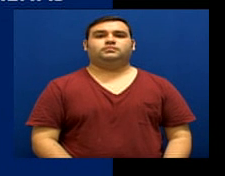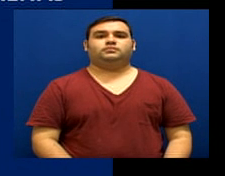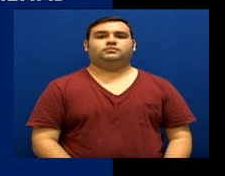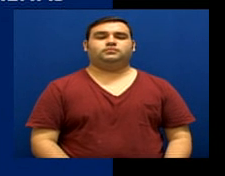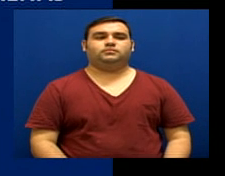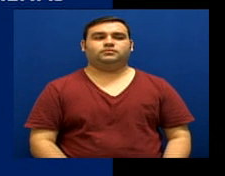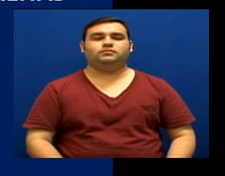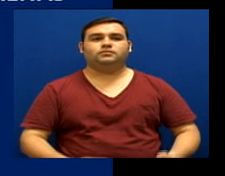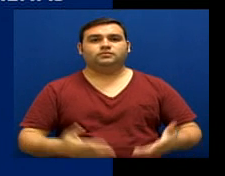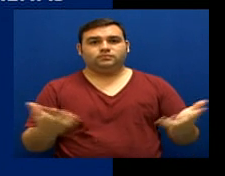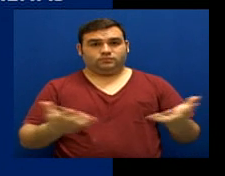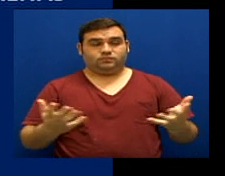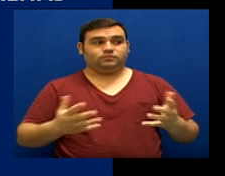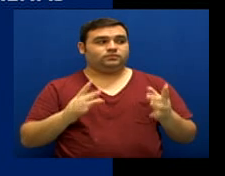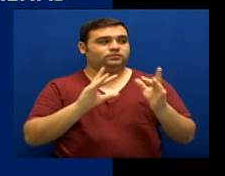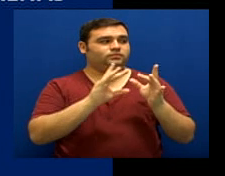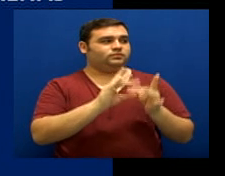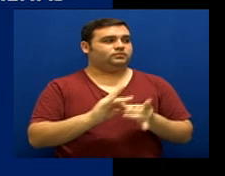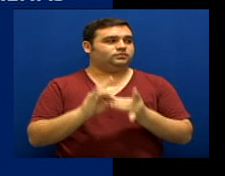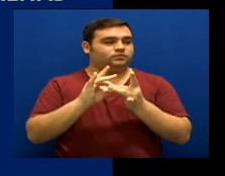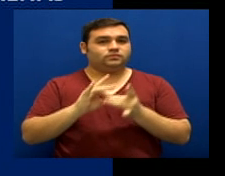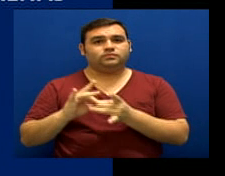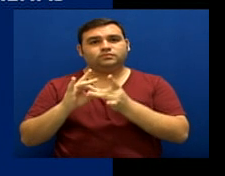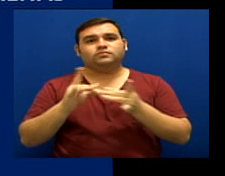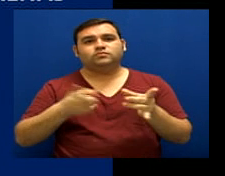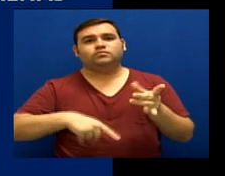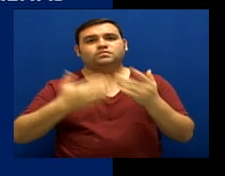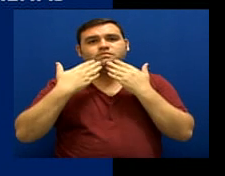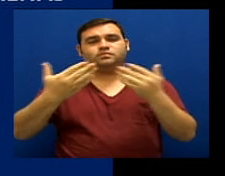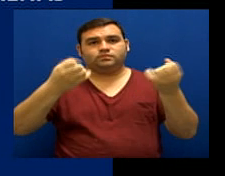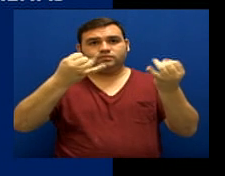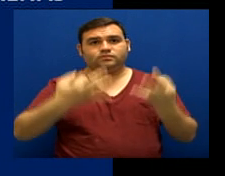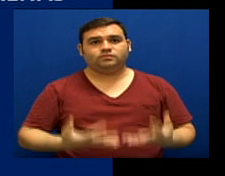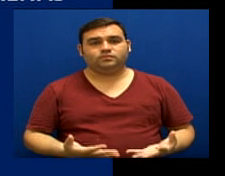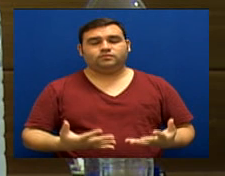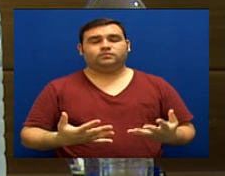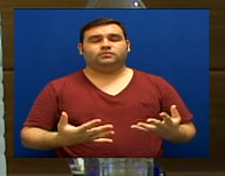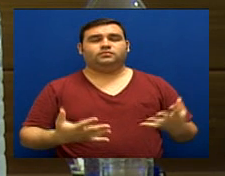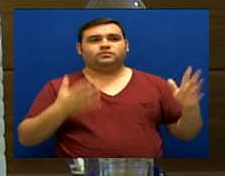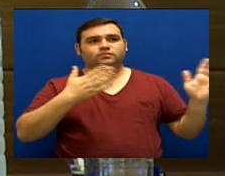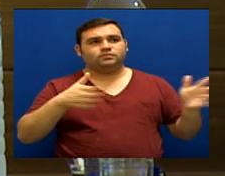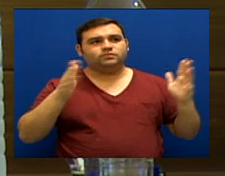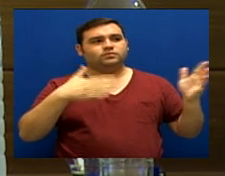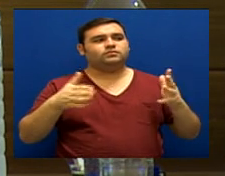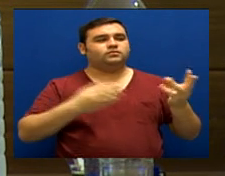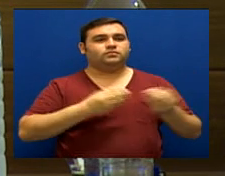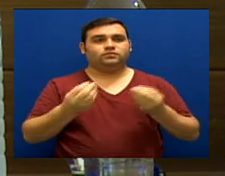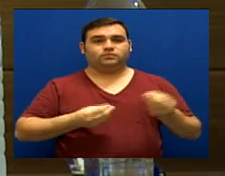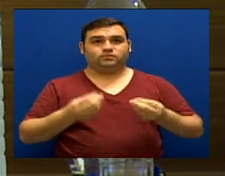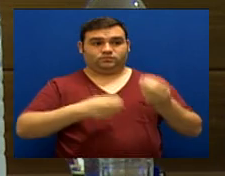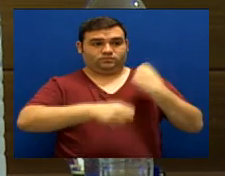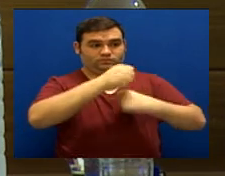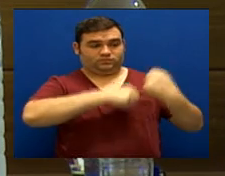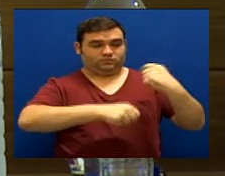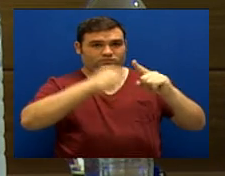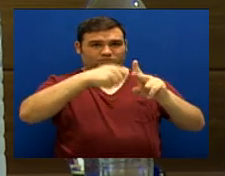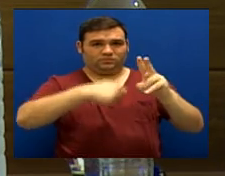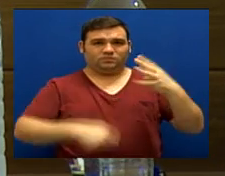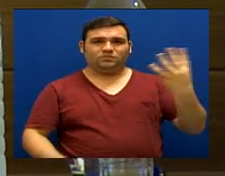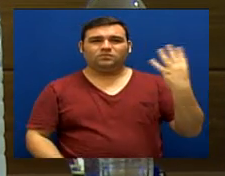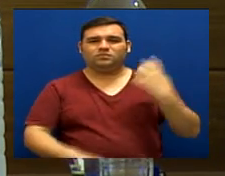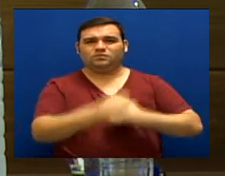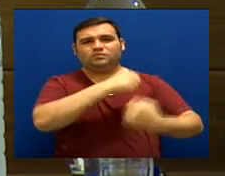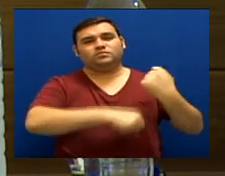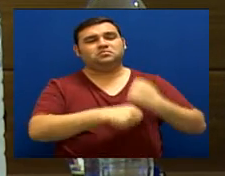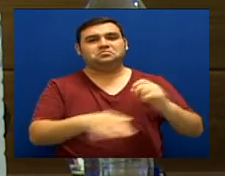então nesse contexto a gente apresenta o o os resultados do do quadrimestre e